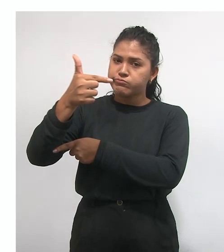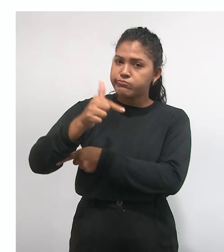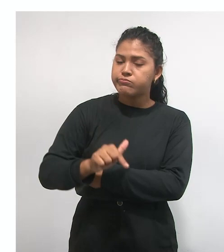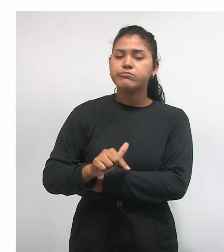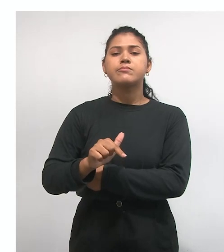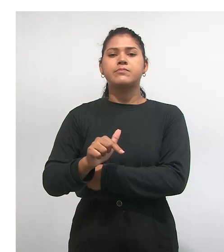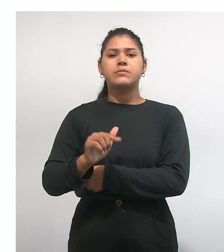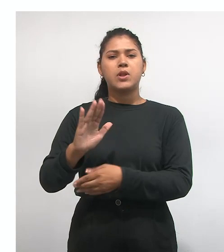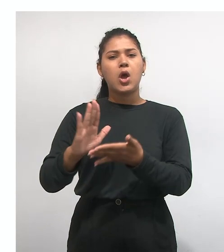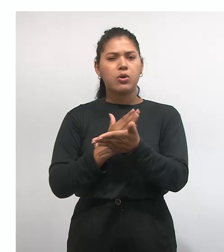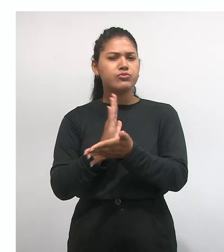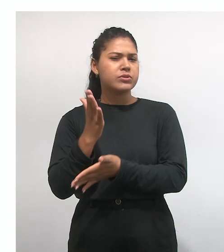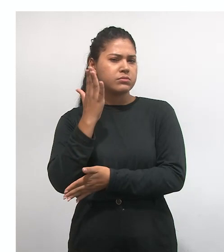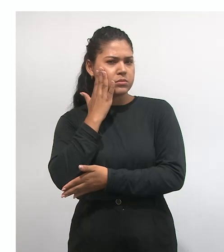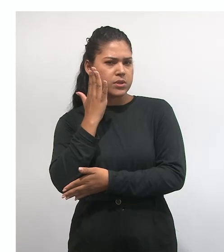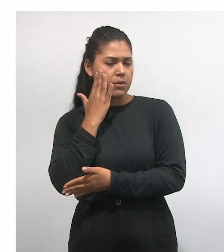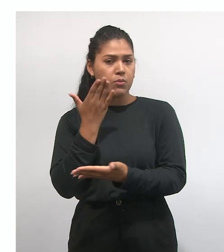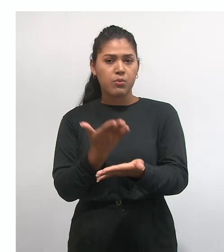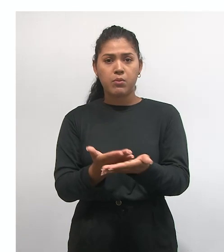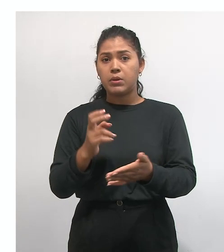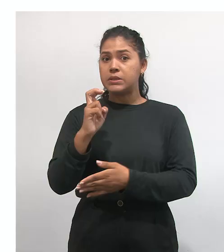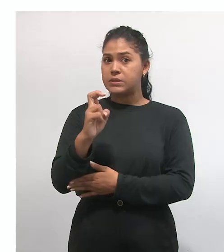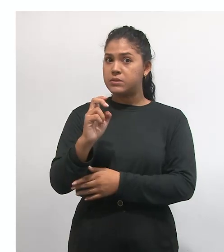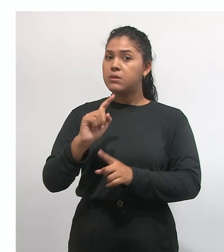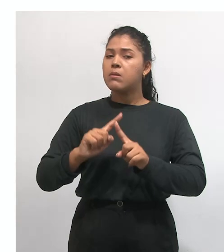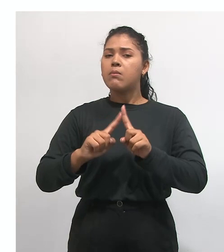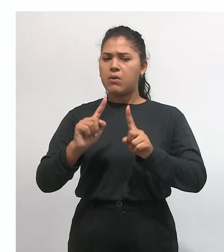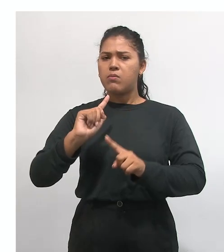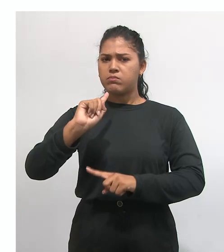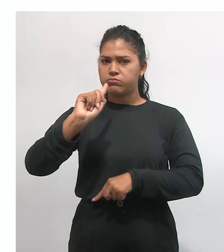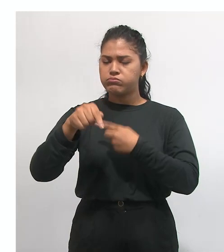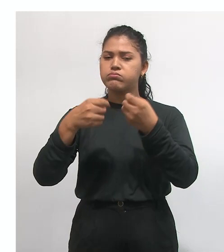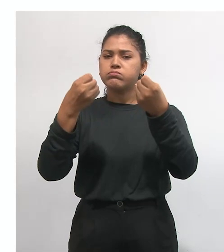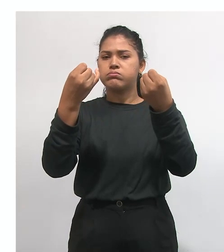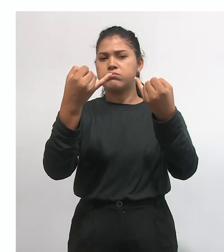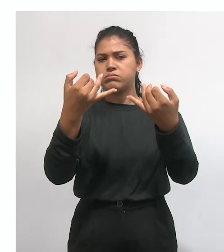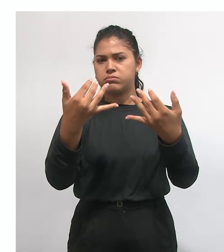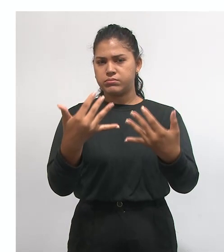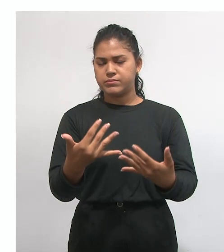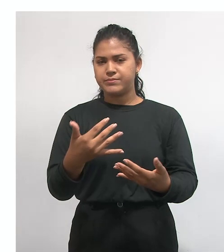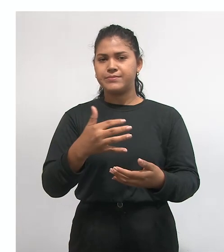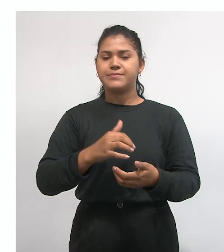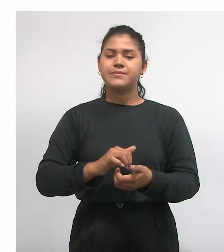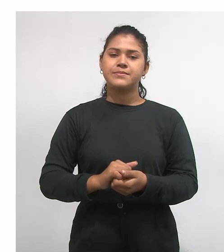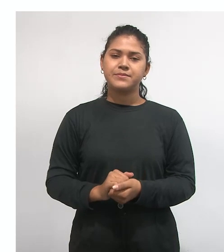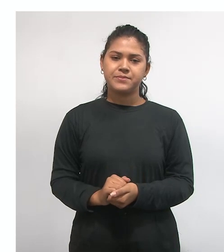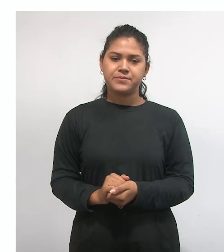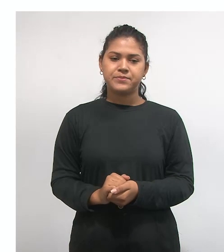nada a gente dar uma relembrada aí nessa cadeia aí de formação dos tributos, né? Olha